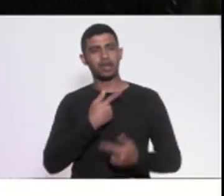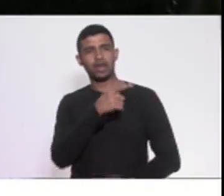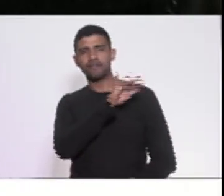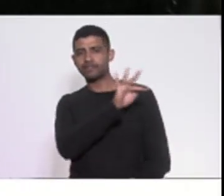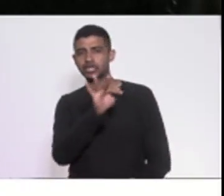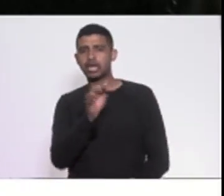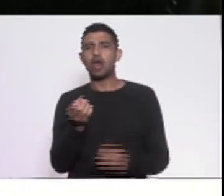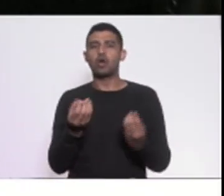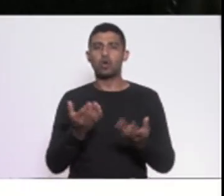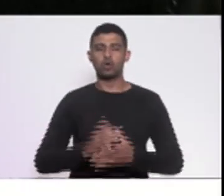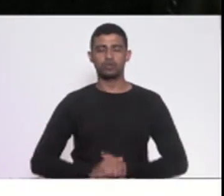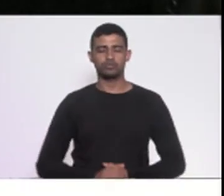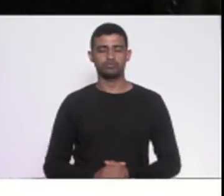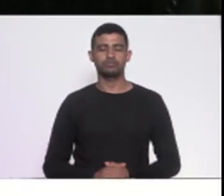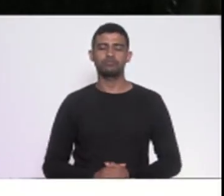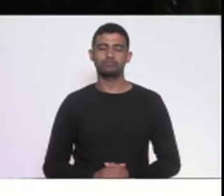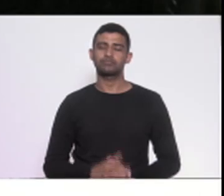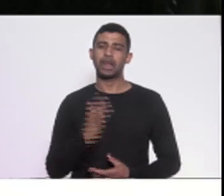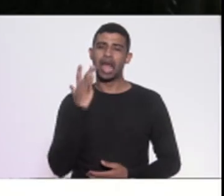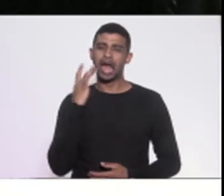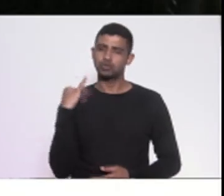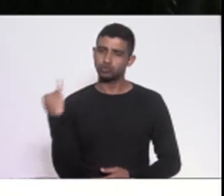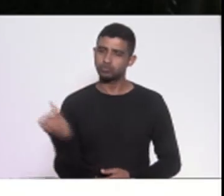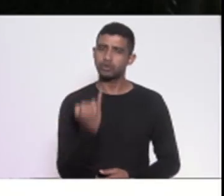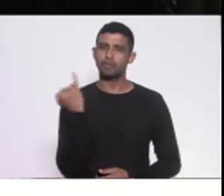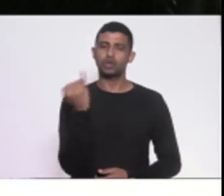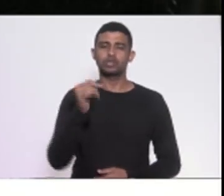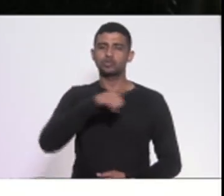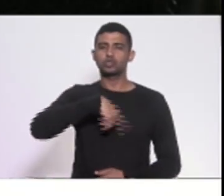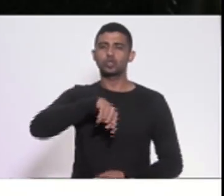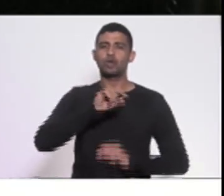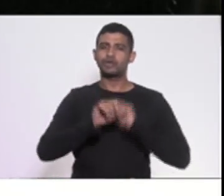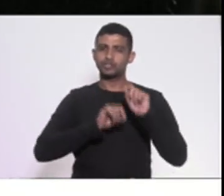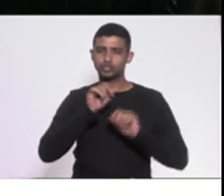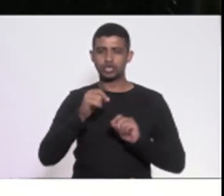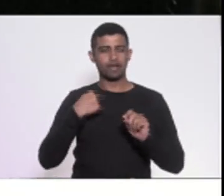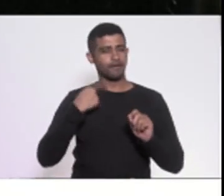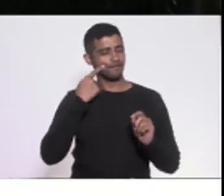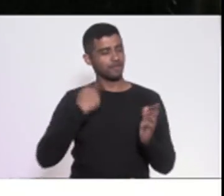eu acho que o importante é a gente tornar o